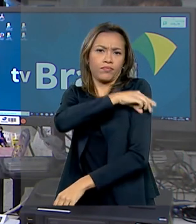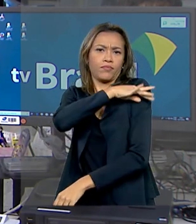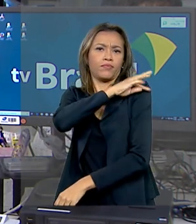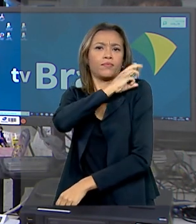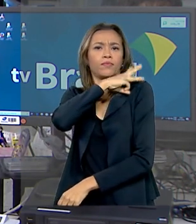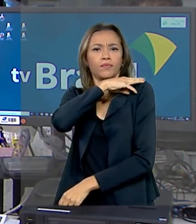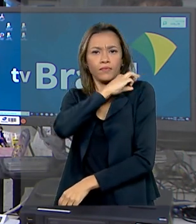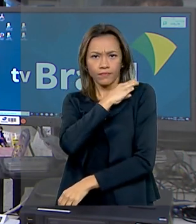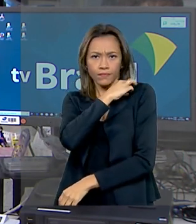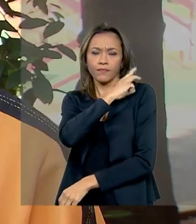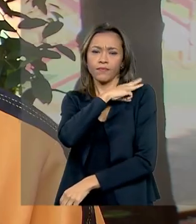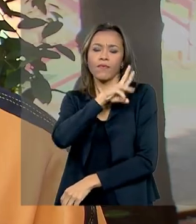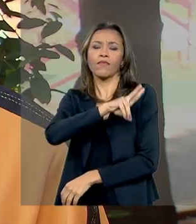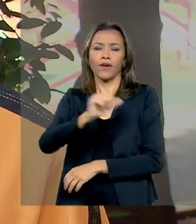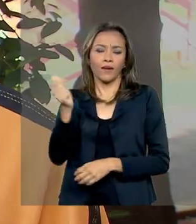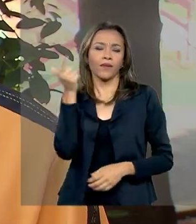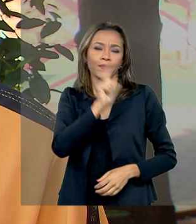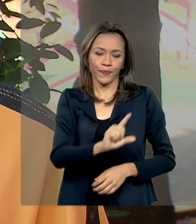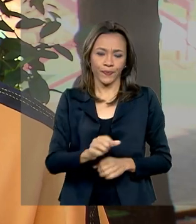ser beneficiados.